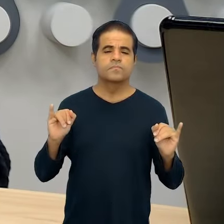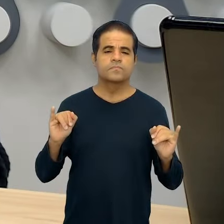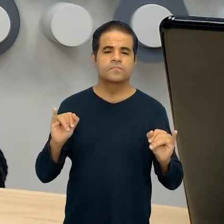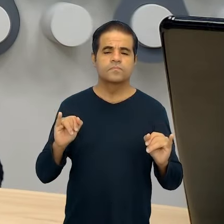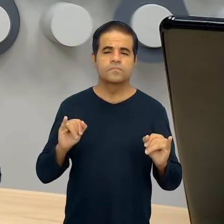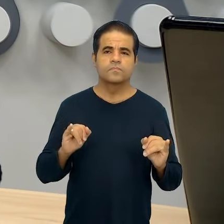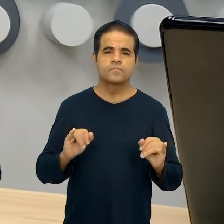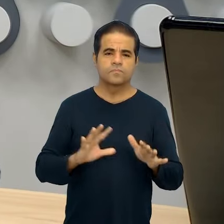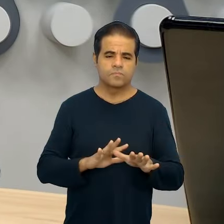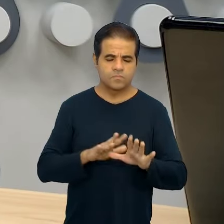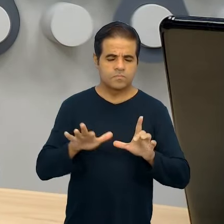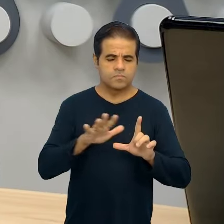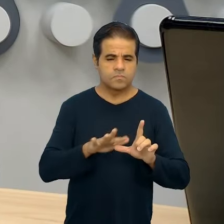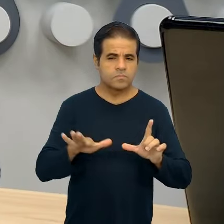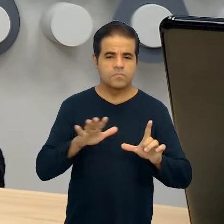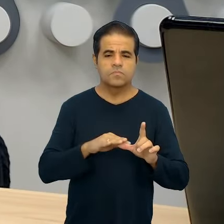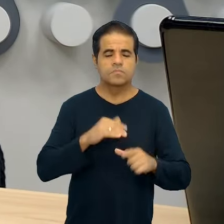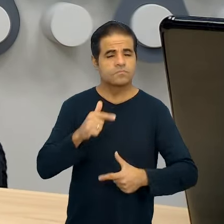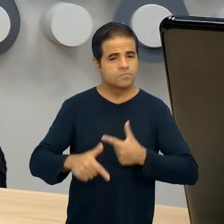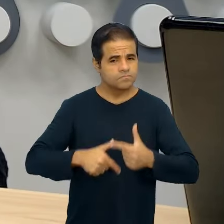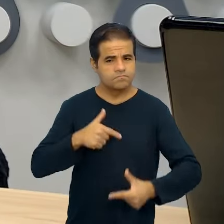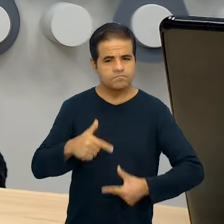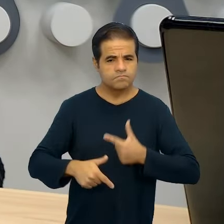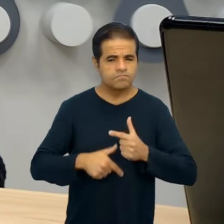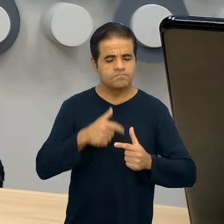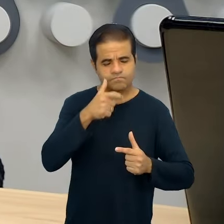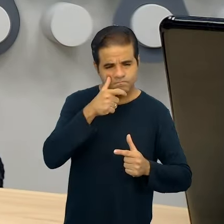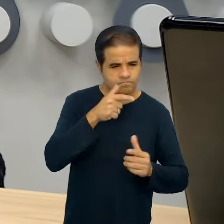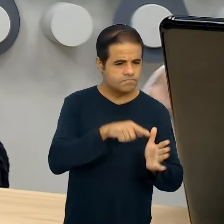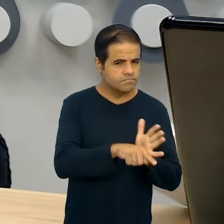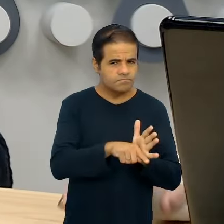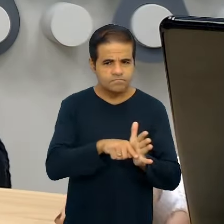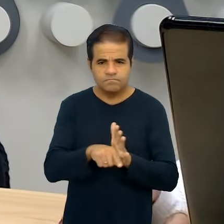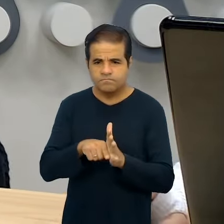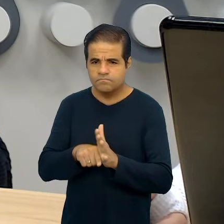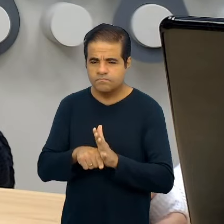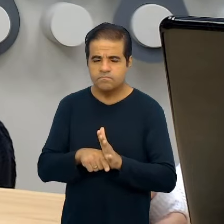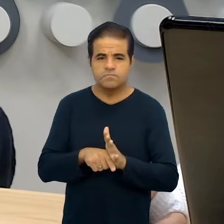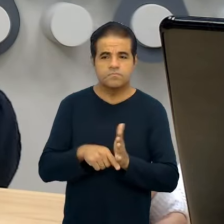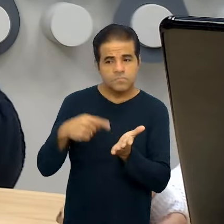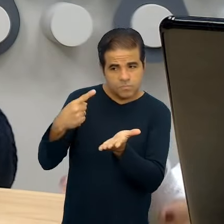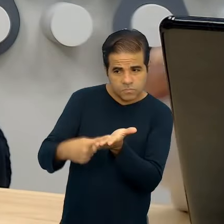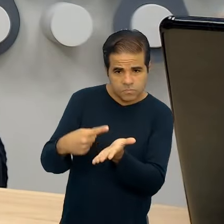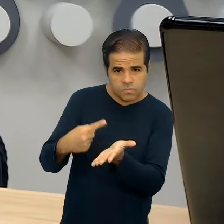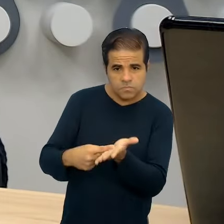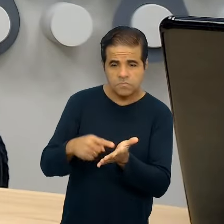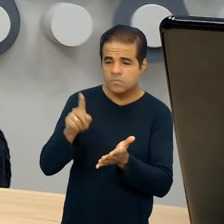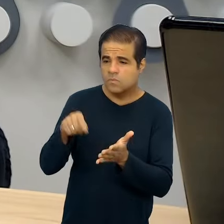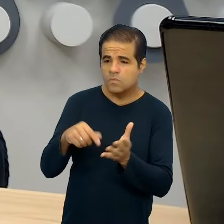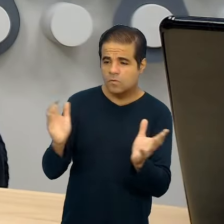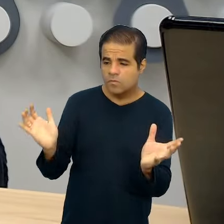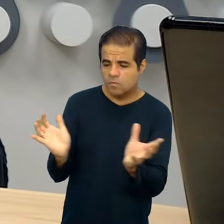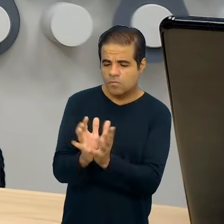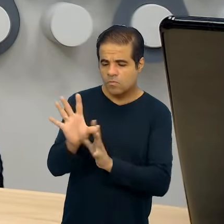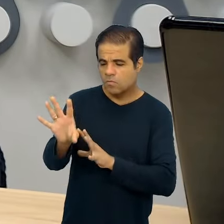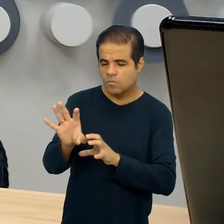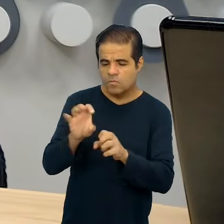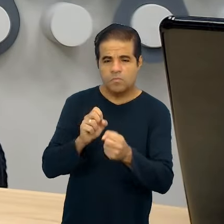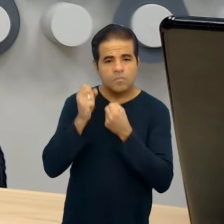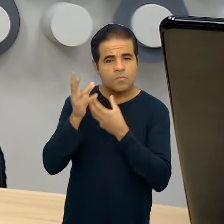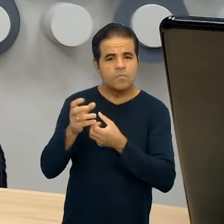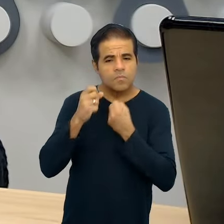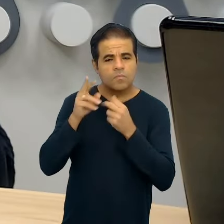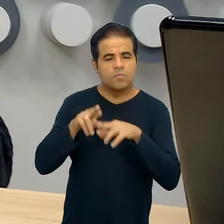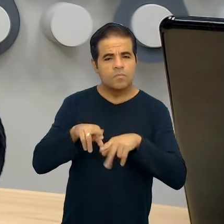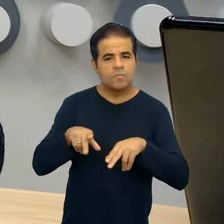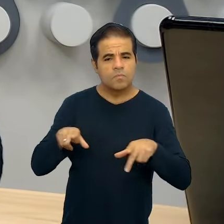na mídia sobre os casos de trabalho escravo ou análogo à escravidão. Combine com eles a formação de grupos para a busca de dados em